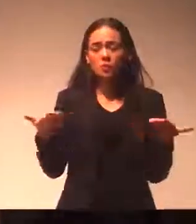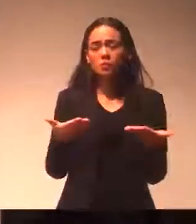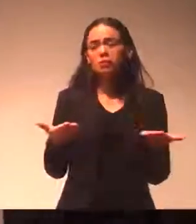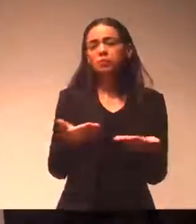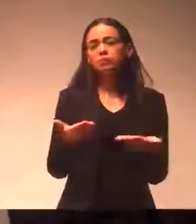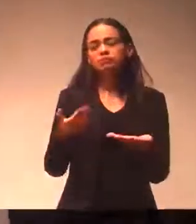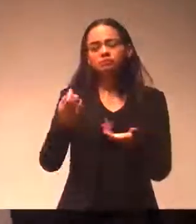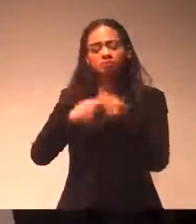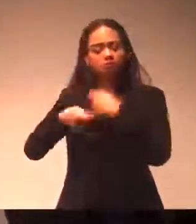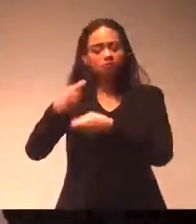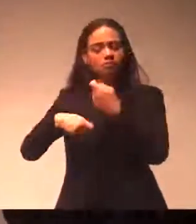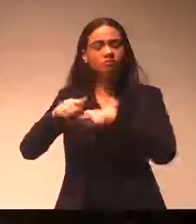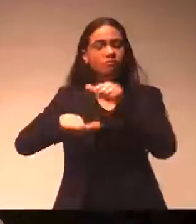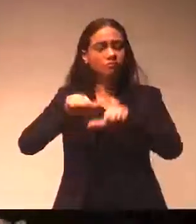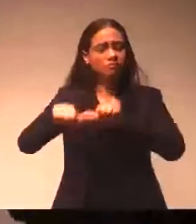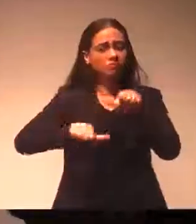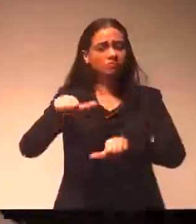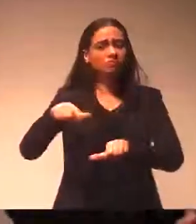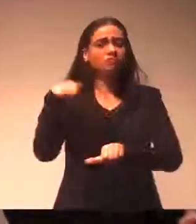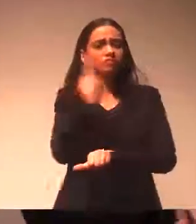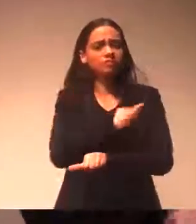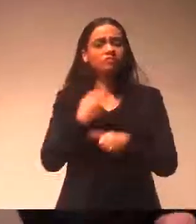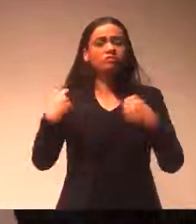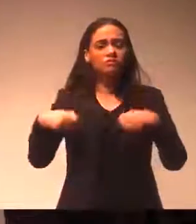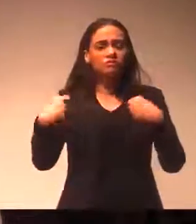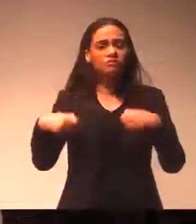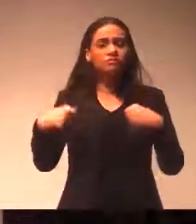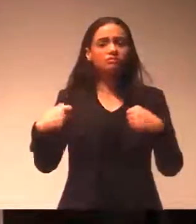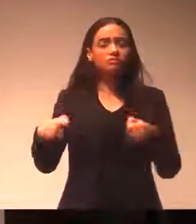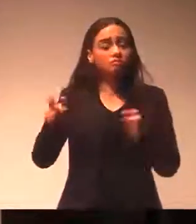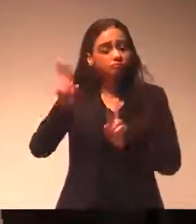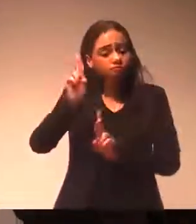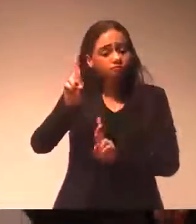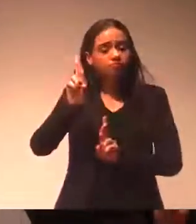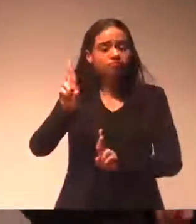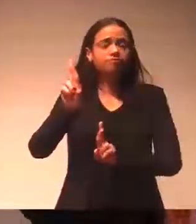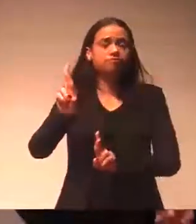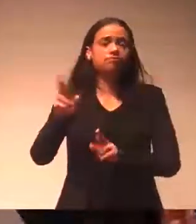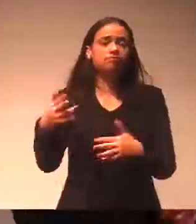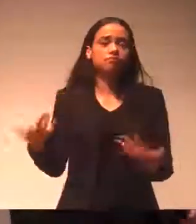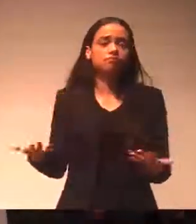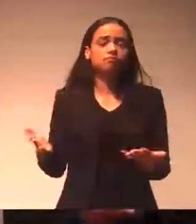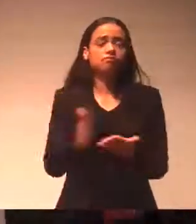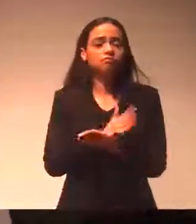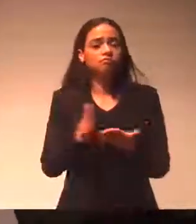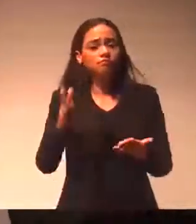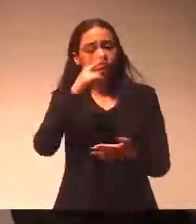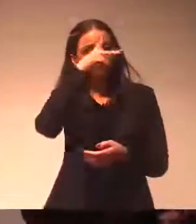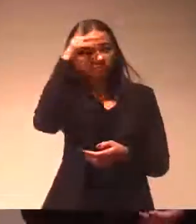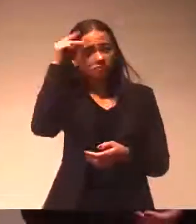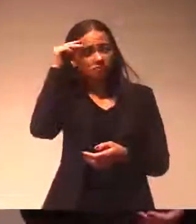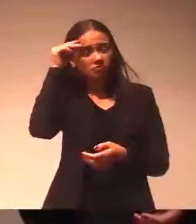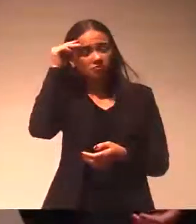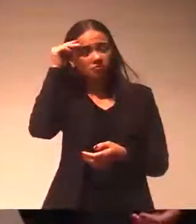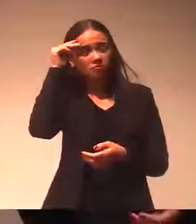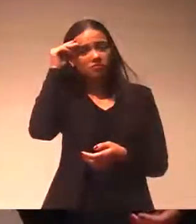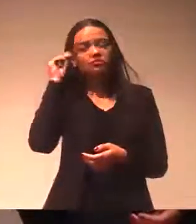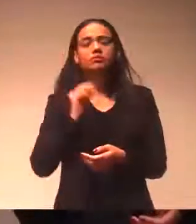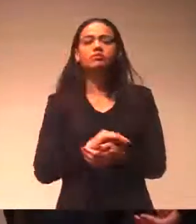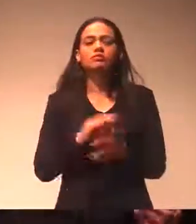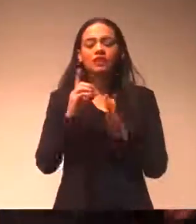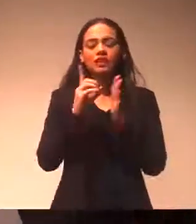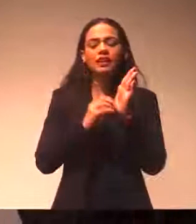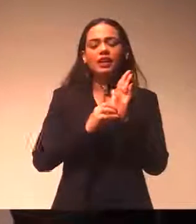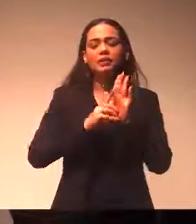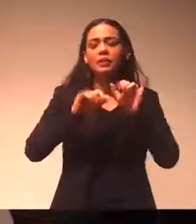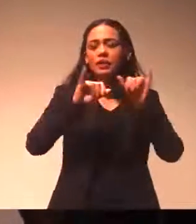tem críticas, algumas fusões, o prefeito anunciou por decreto, mas não fez ainda um debate com a Câmara, então a gente espera